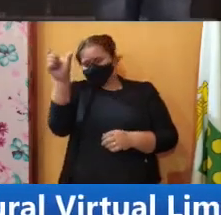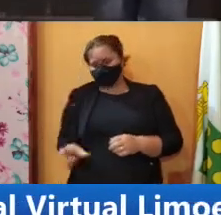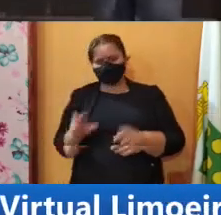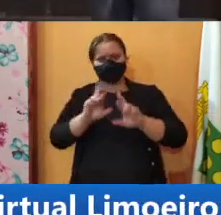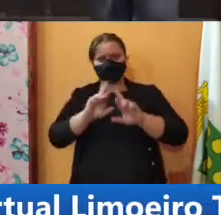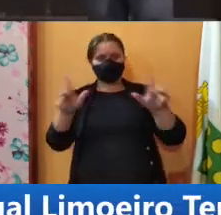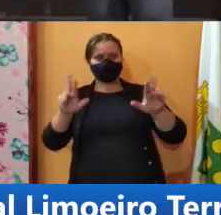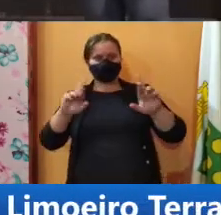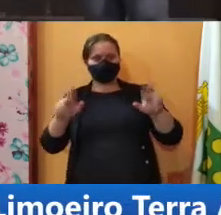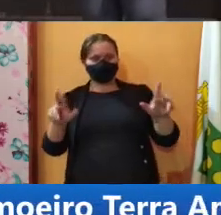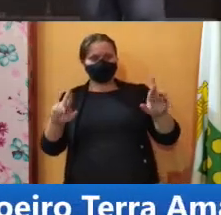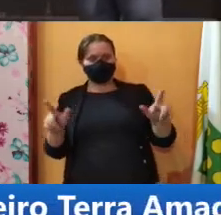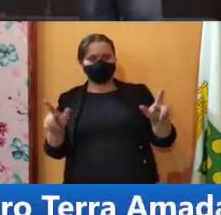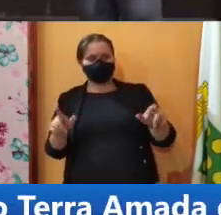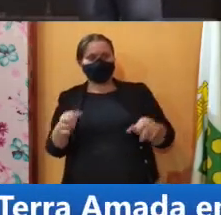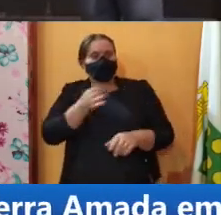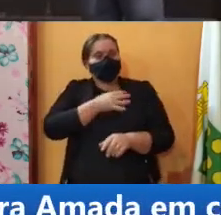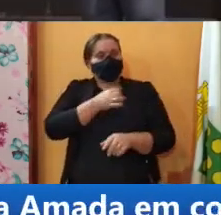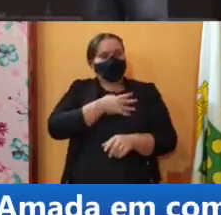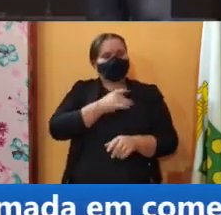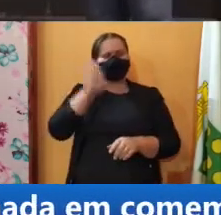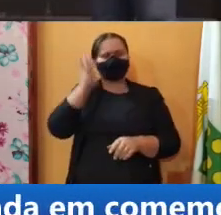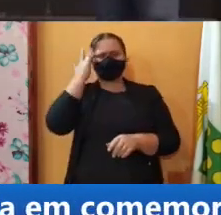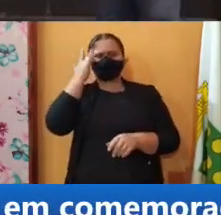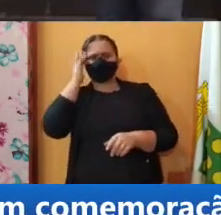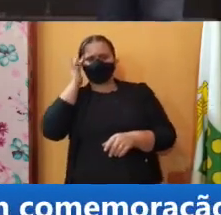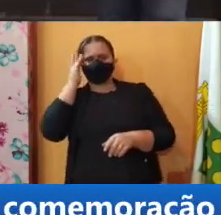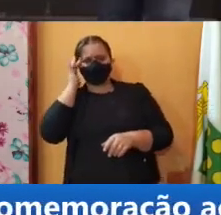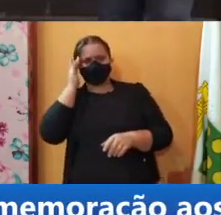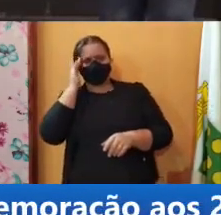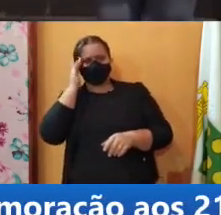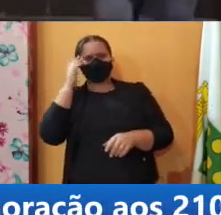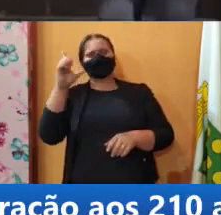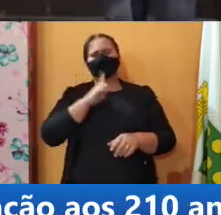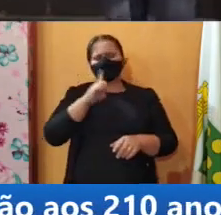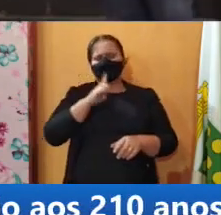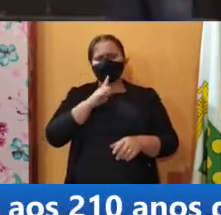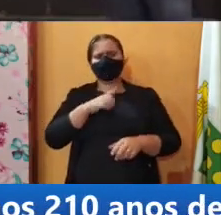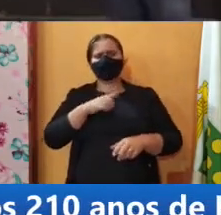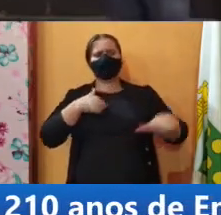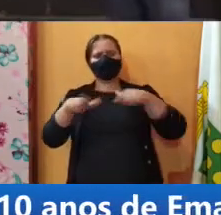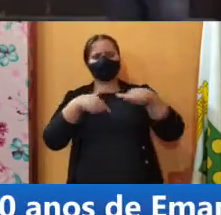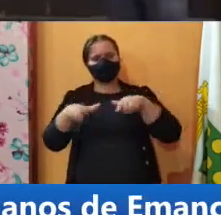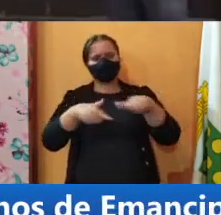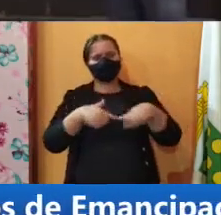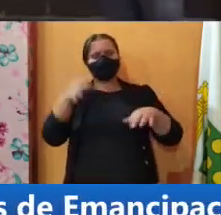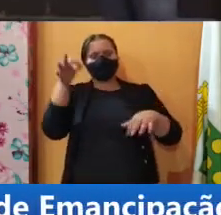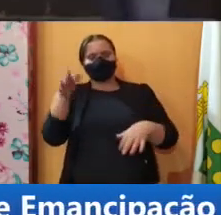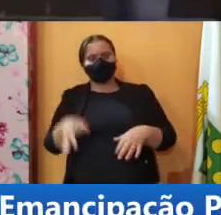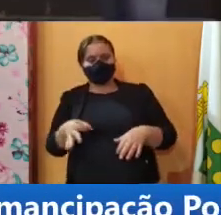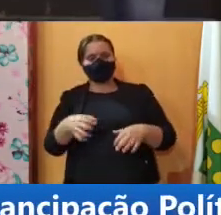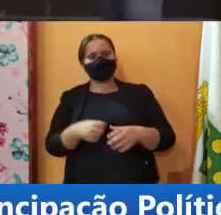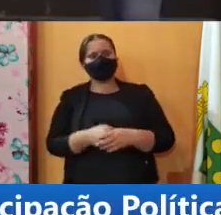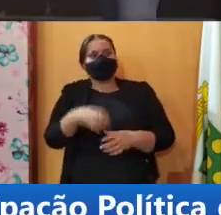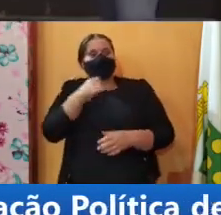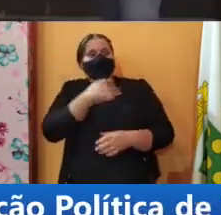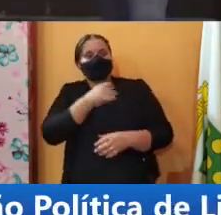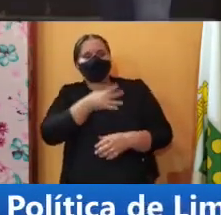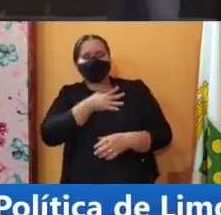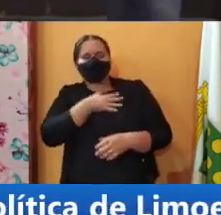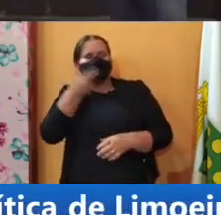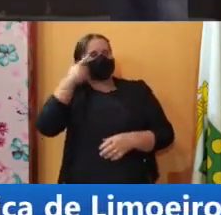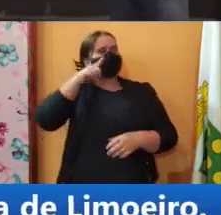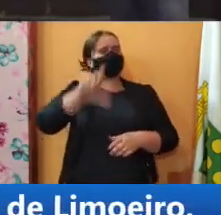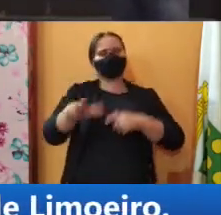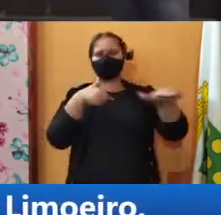o desrespeito de pessoas que acham que eles deviam ter um emprego sério e o seu próprio medo de nunca mais ter